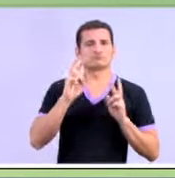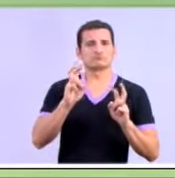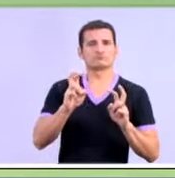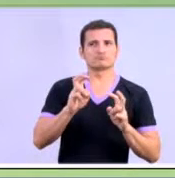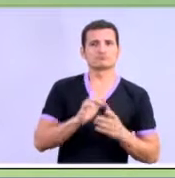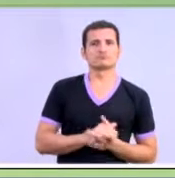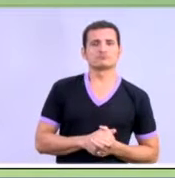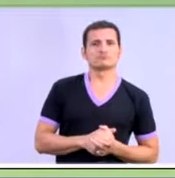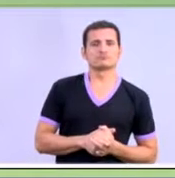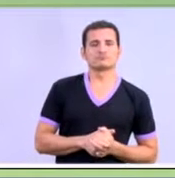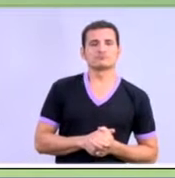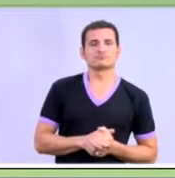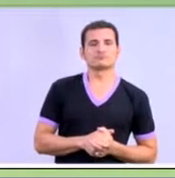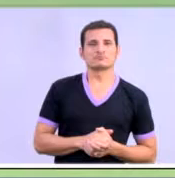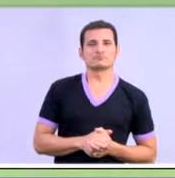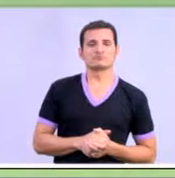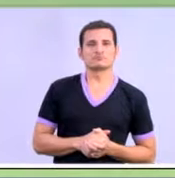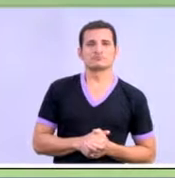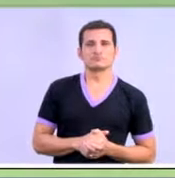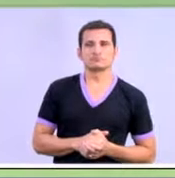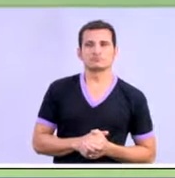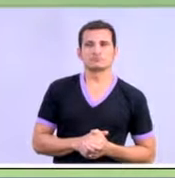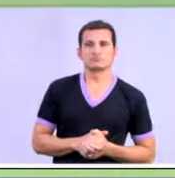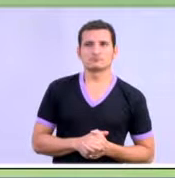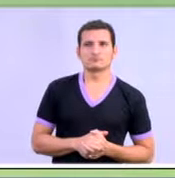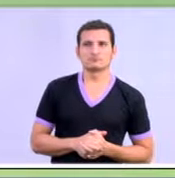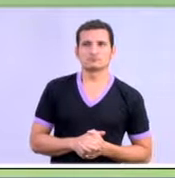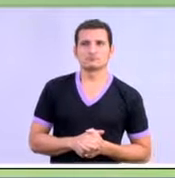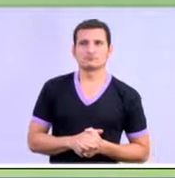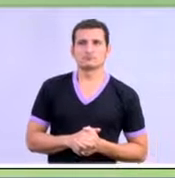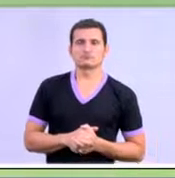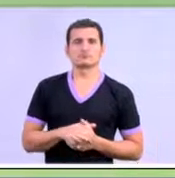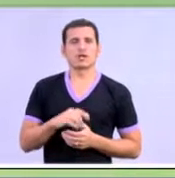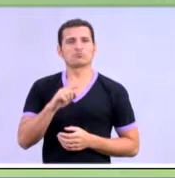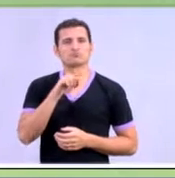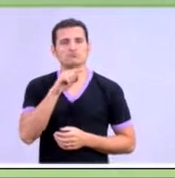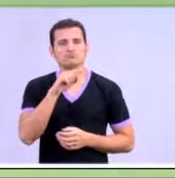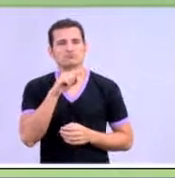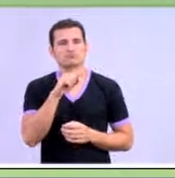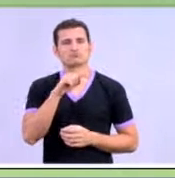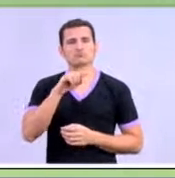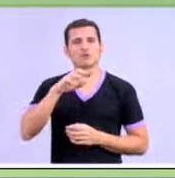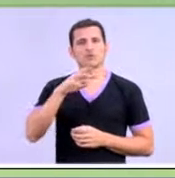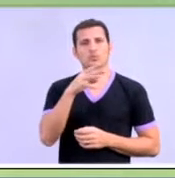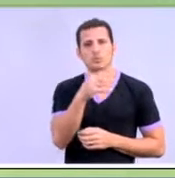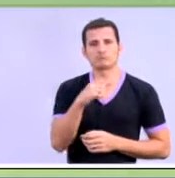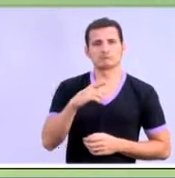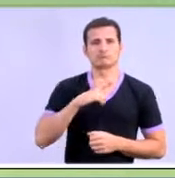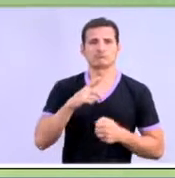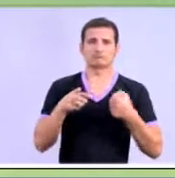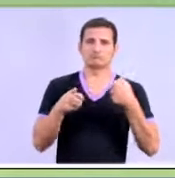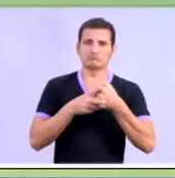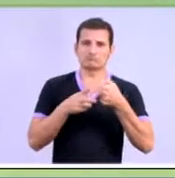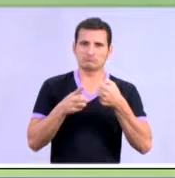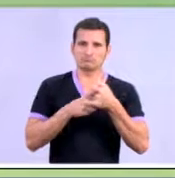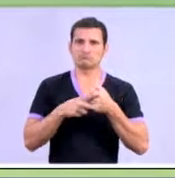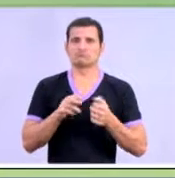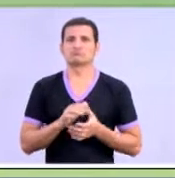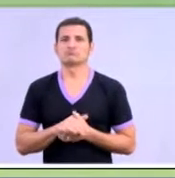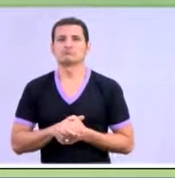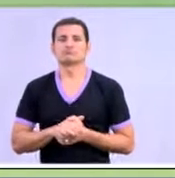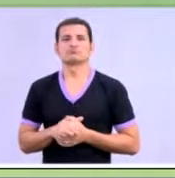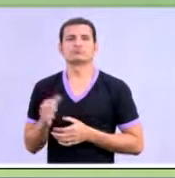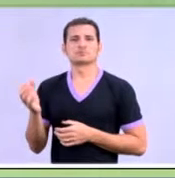nesses comportamentos. Todos eles foram definidos por um verbo. Sacar, depositar,